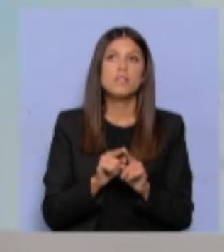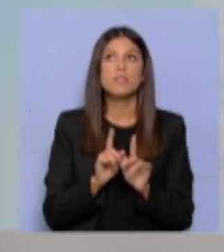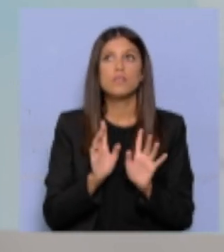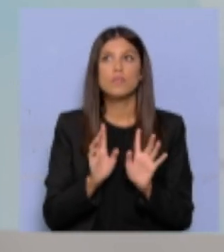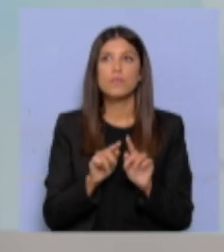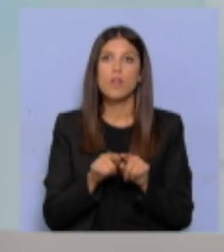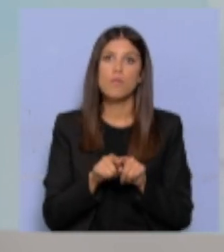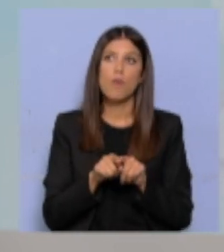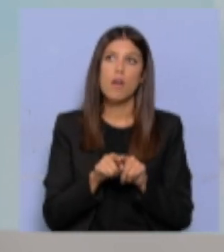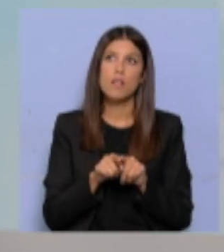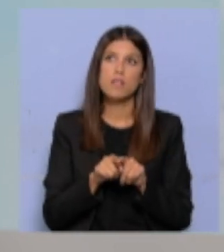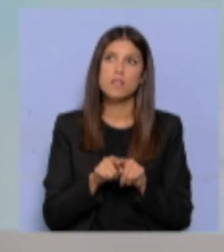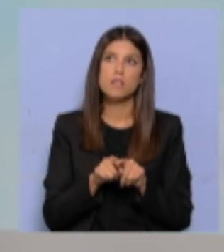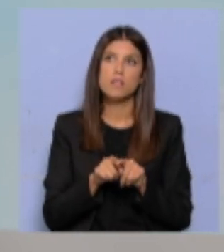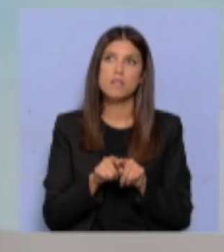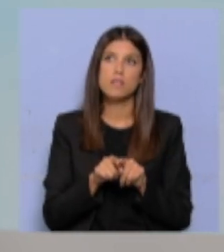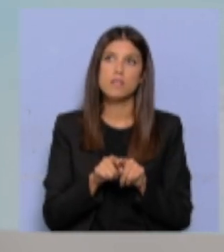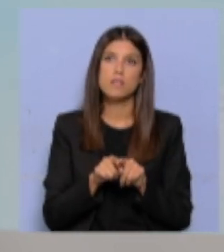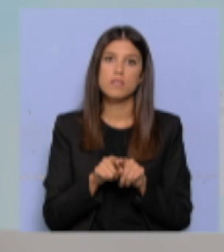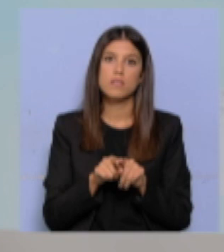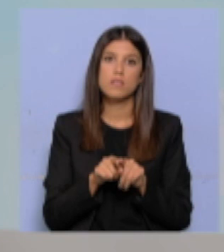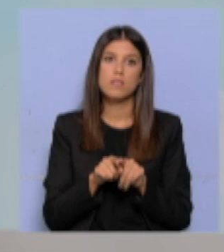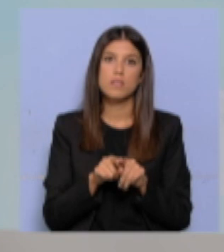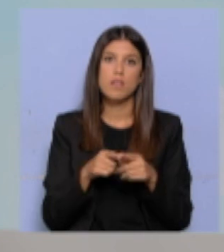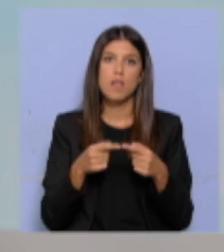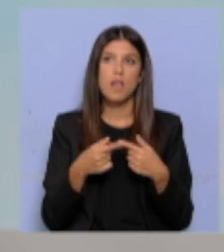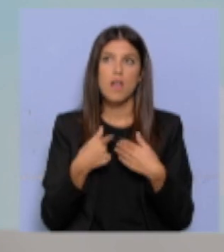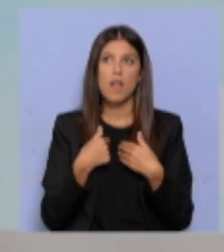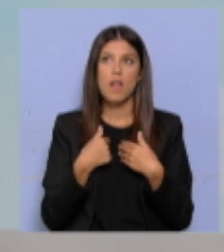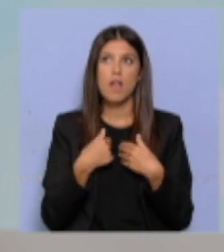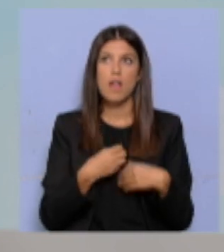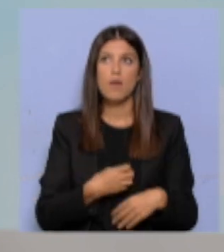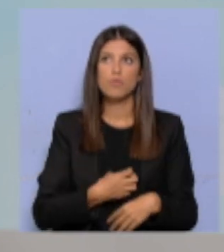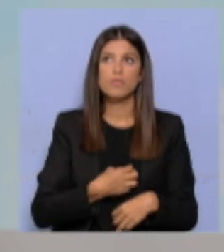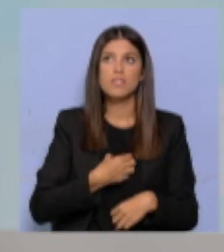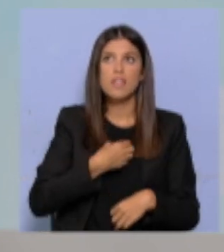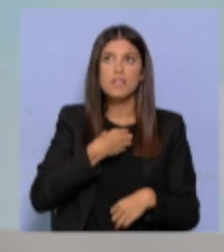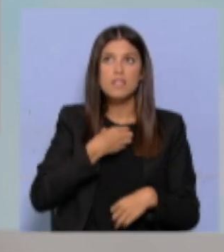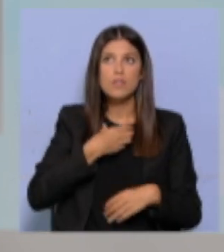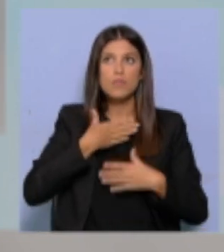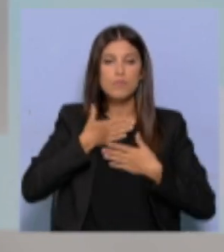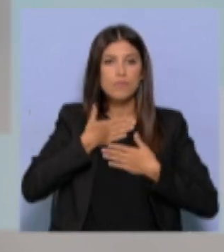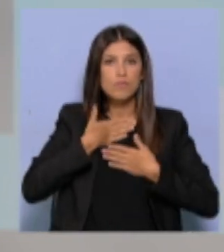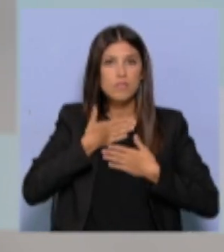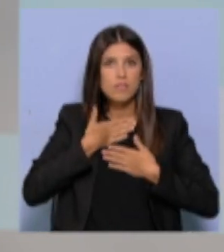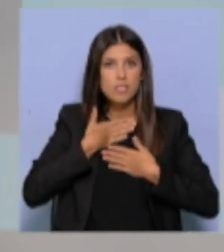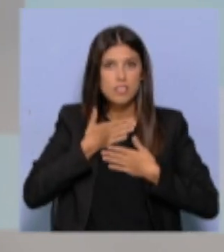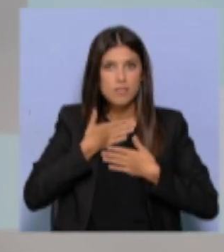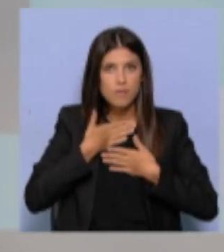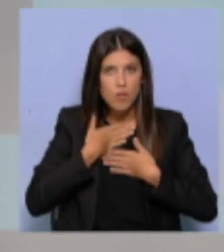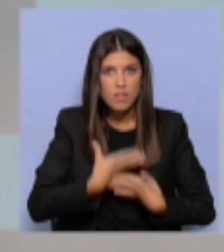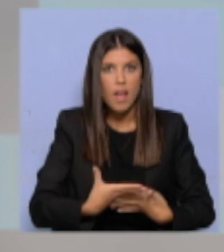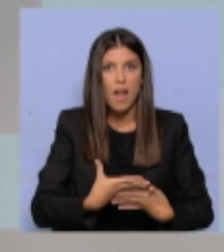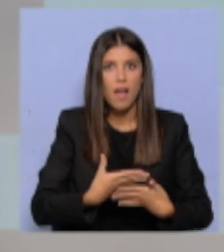na vocação que nasce a partir de uma conferência ou a partir de uma palestra, ou a partir da leitura de